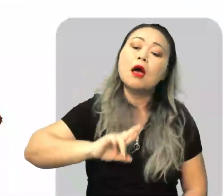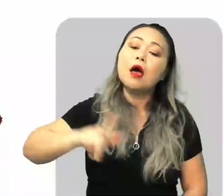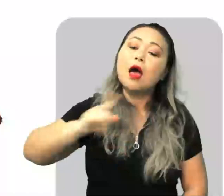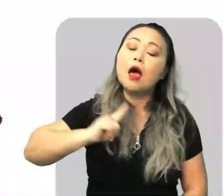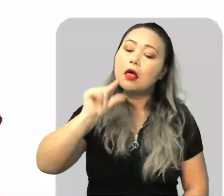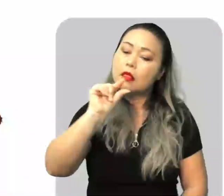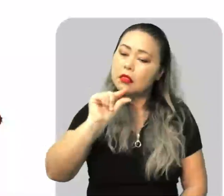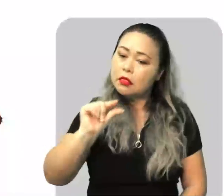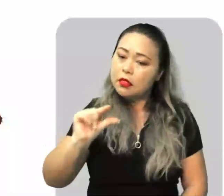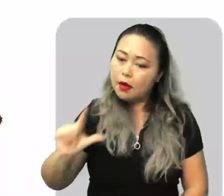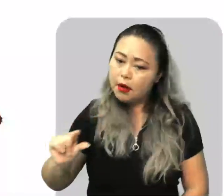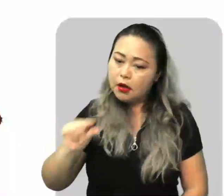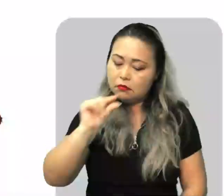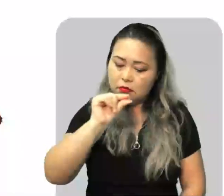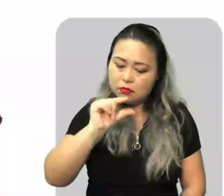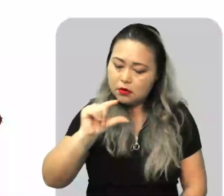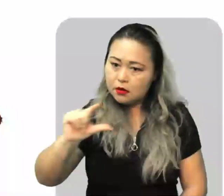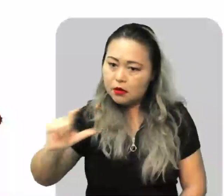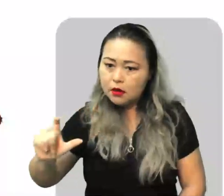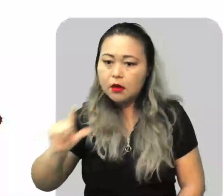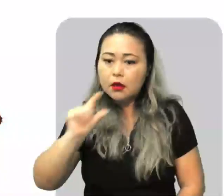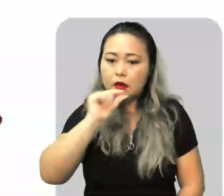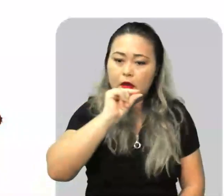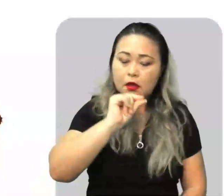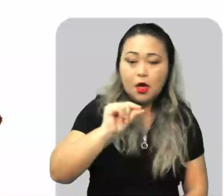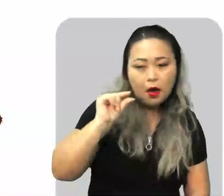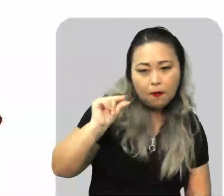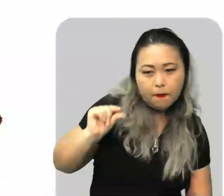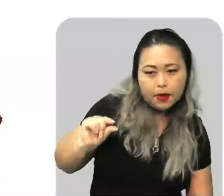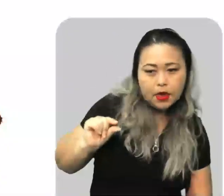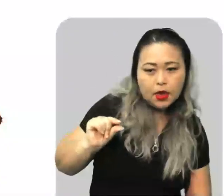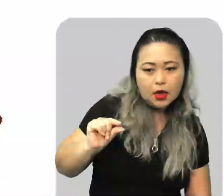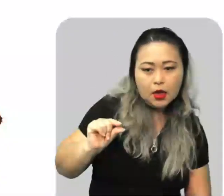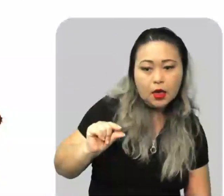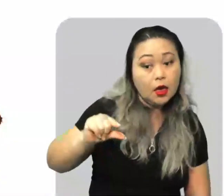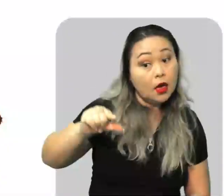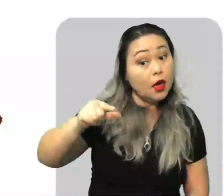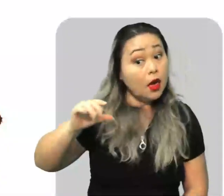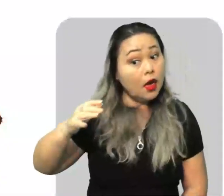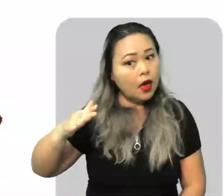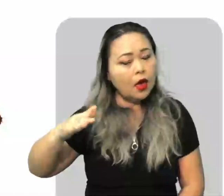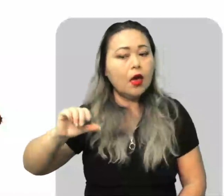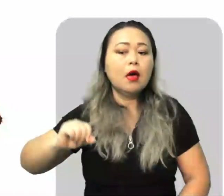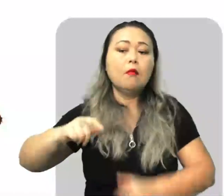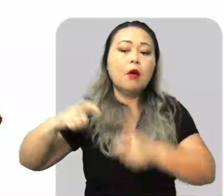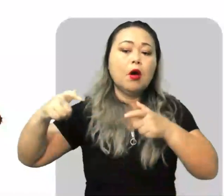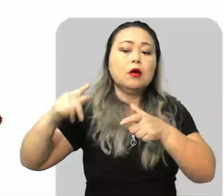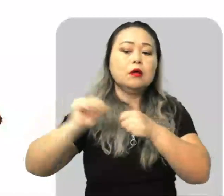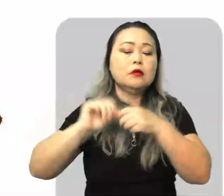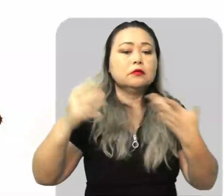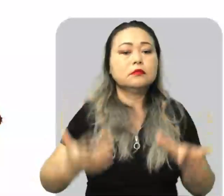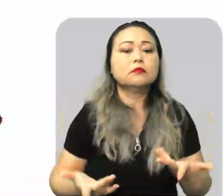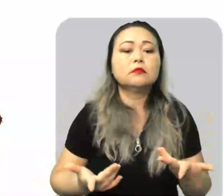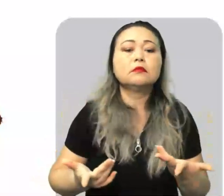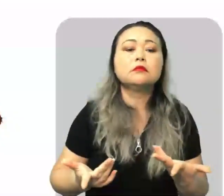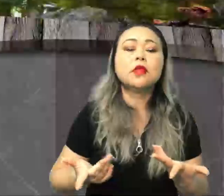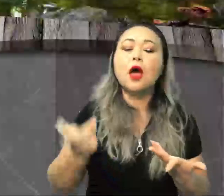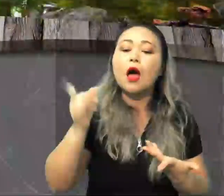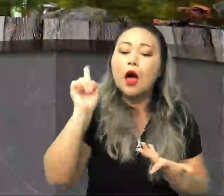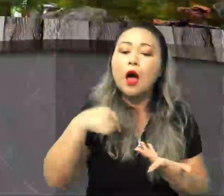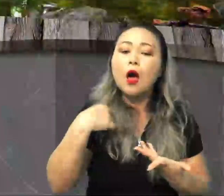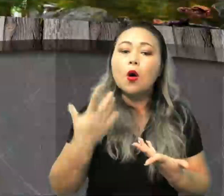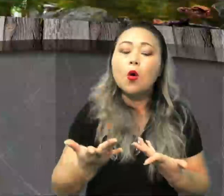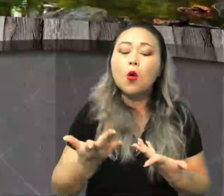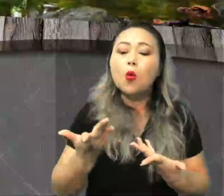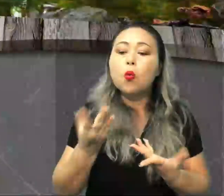de tamanho, né? Podendo ser de pequeno, médio e grande porte. Quando nós